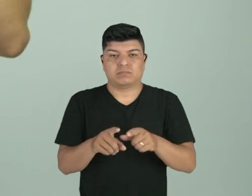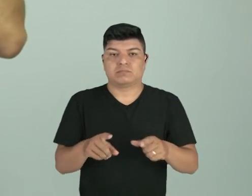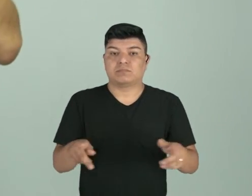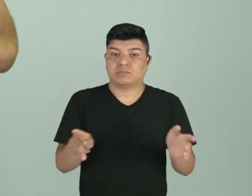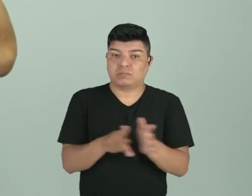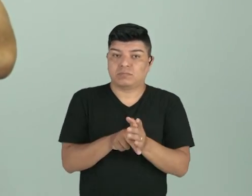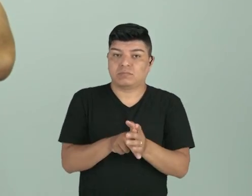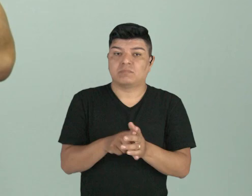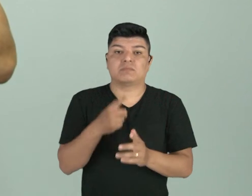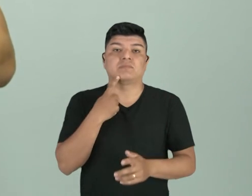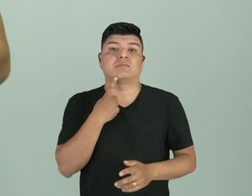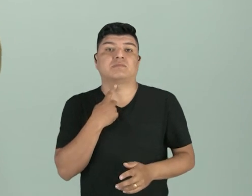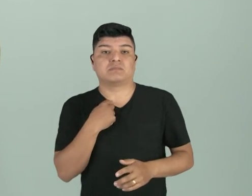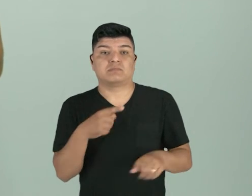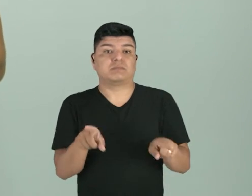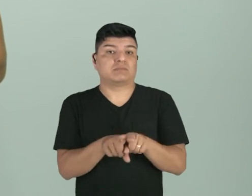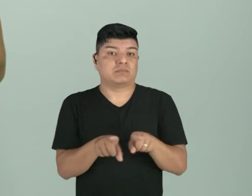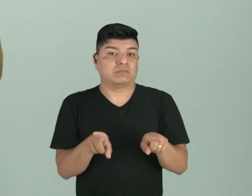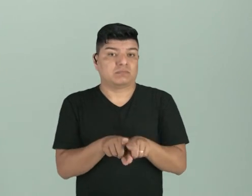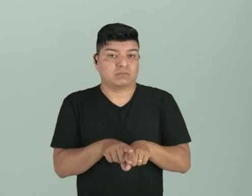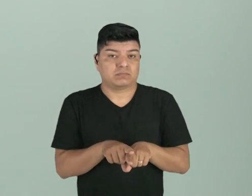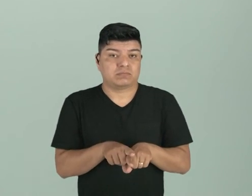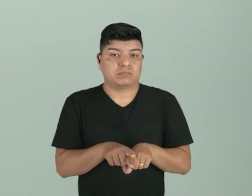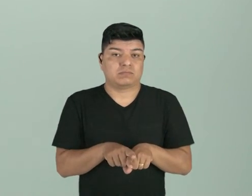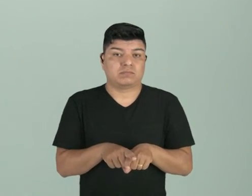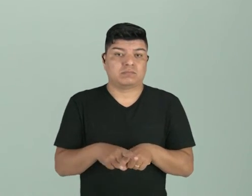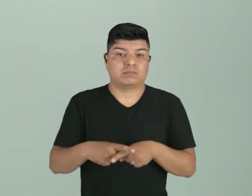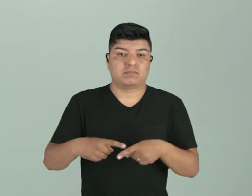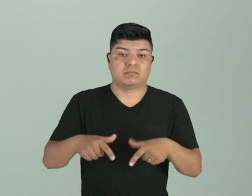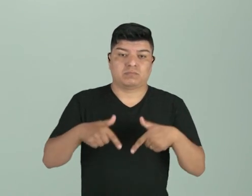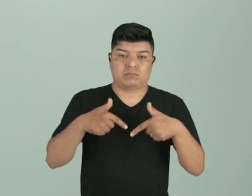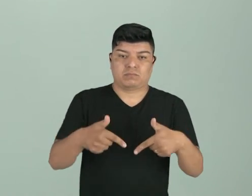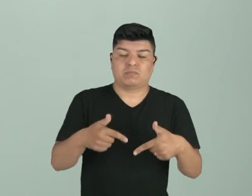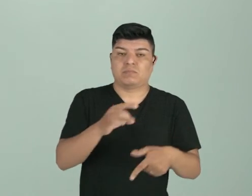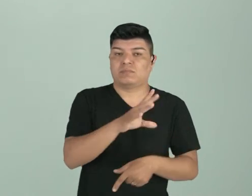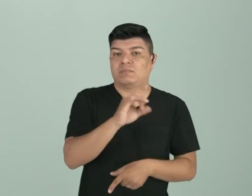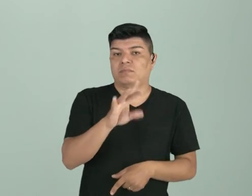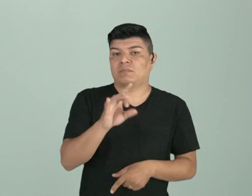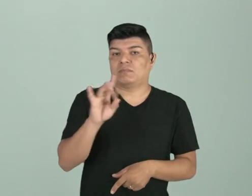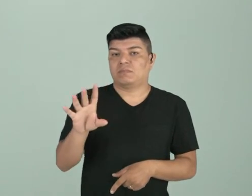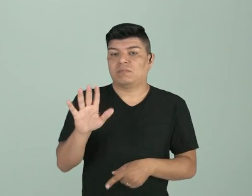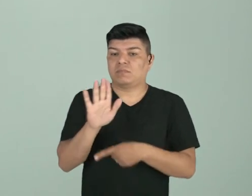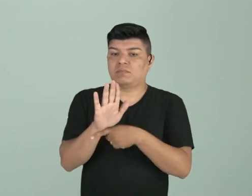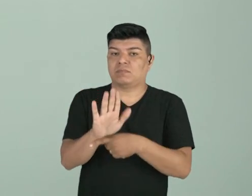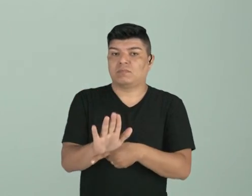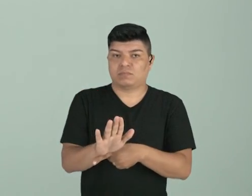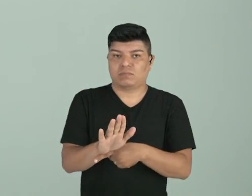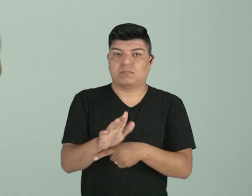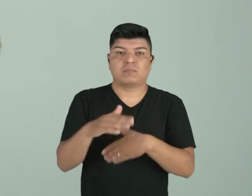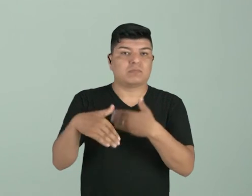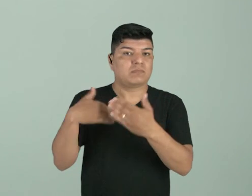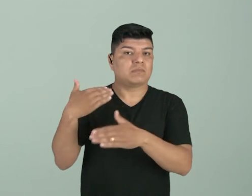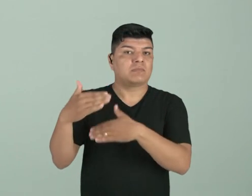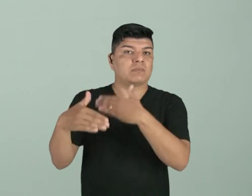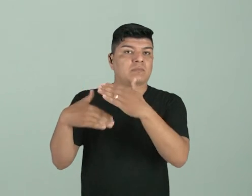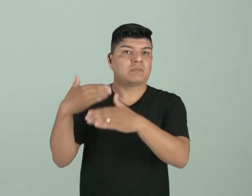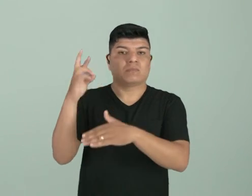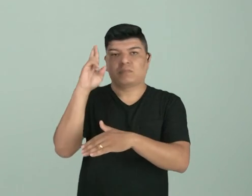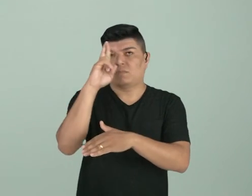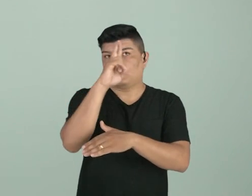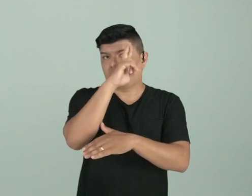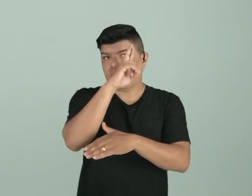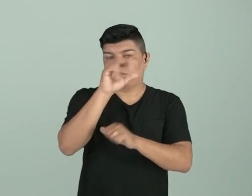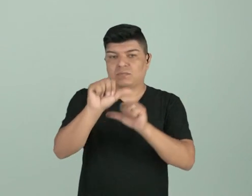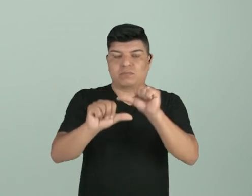estabelecidos e interesses esses que confrontam-se entre si e que acabam contribuindo para um processo histórico